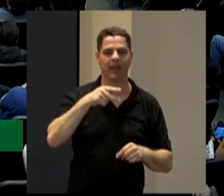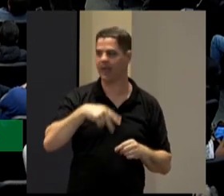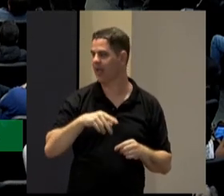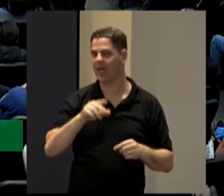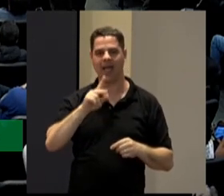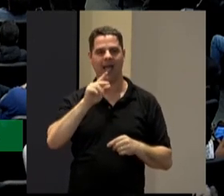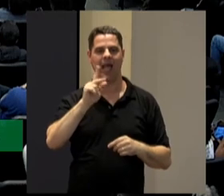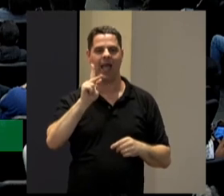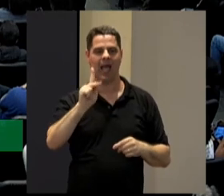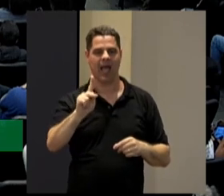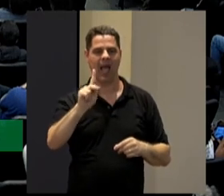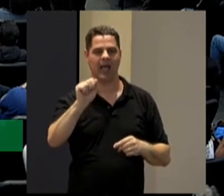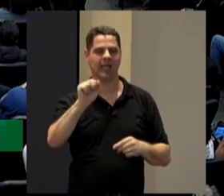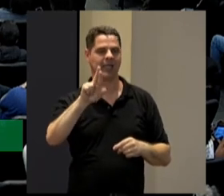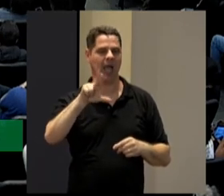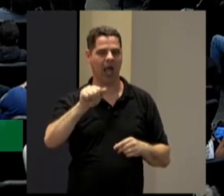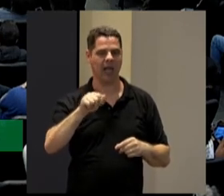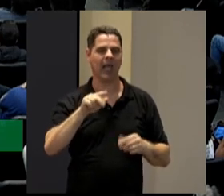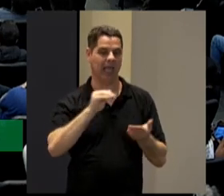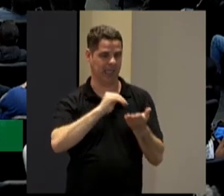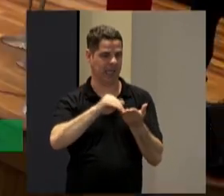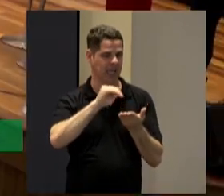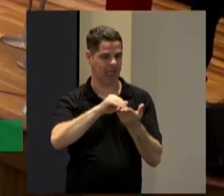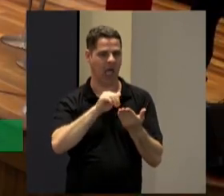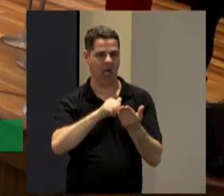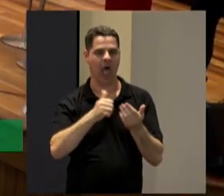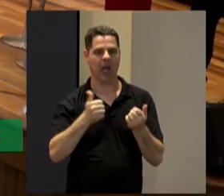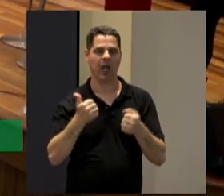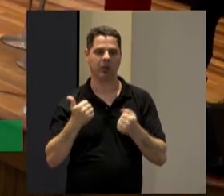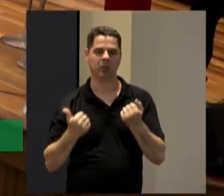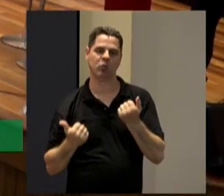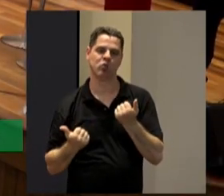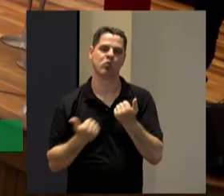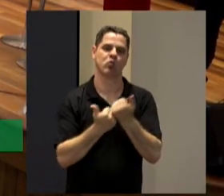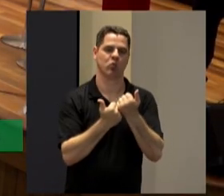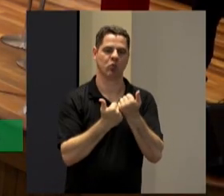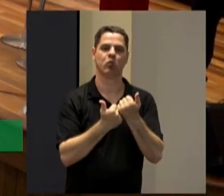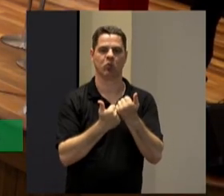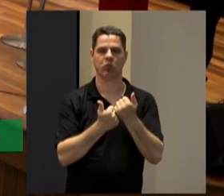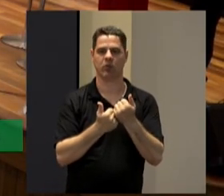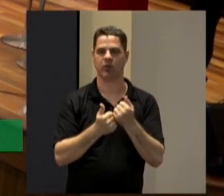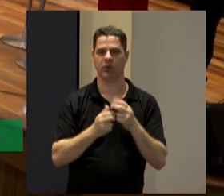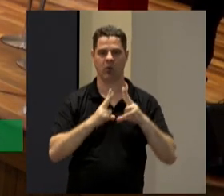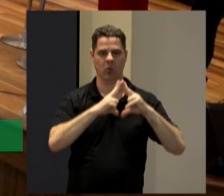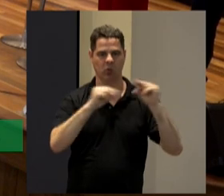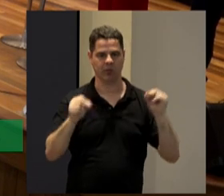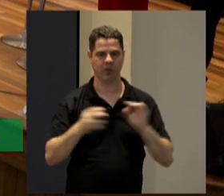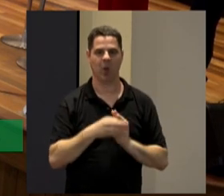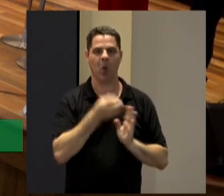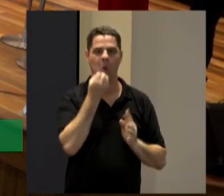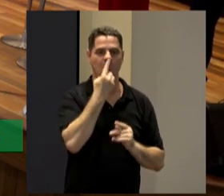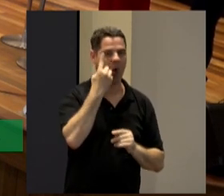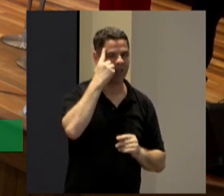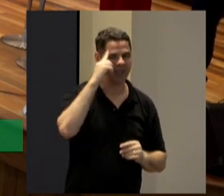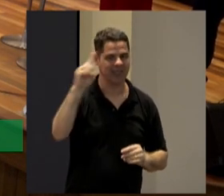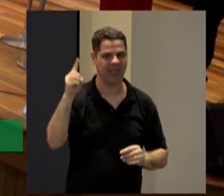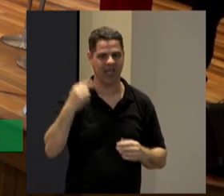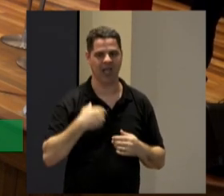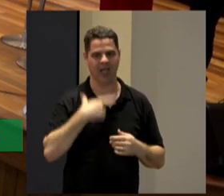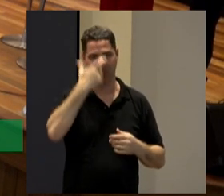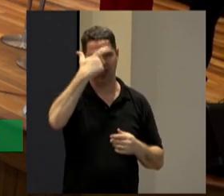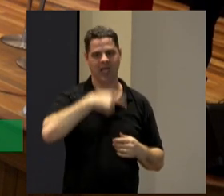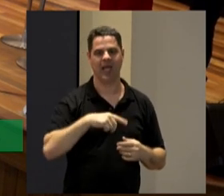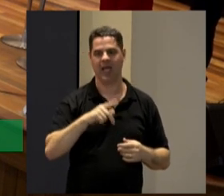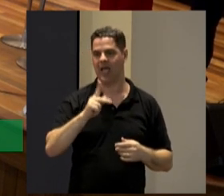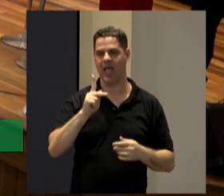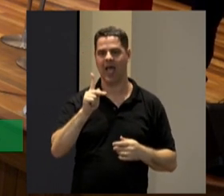Carla, secretária adjunta de Educação do município de Florianópolis. Bom dia a todos. Eu sou